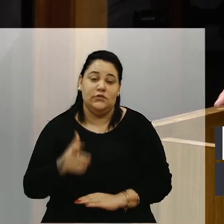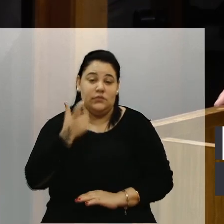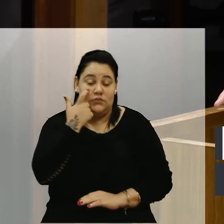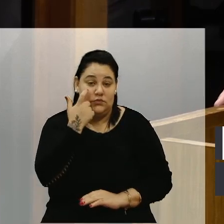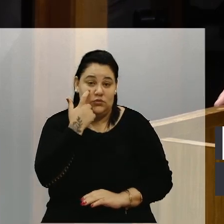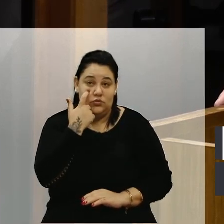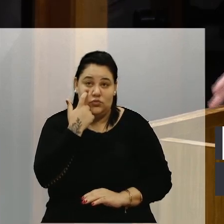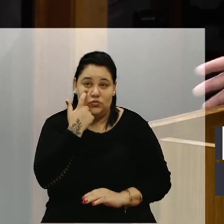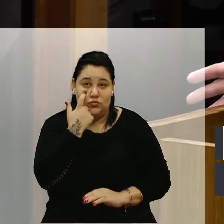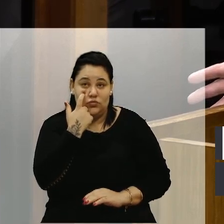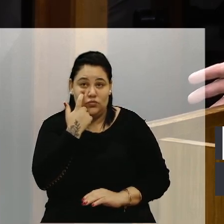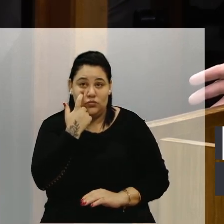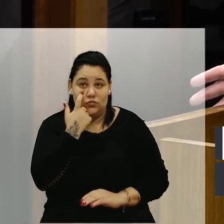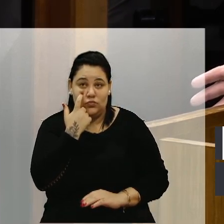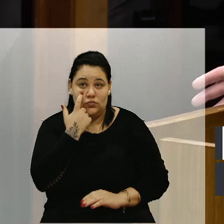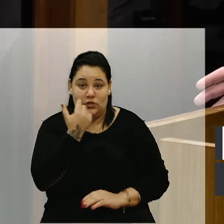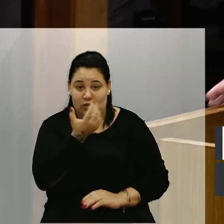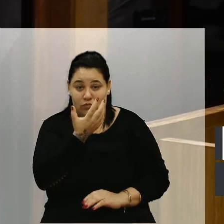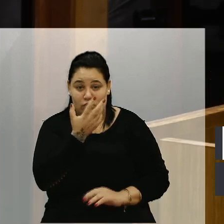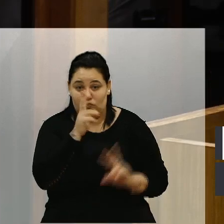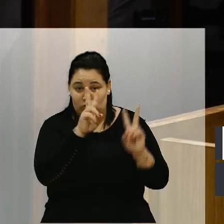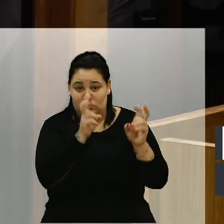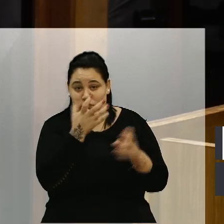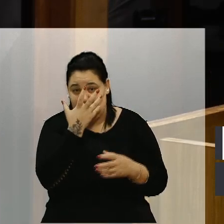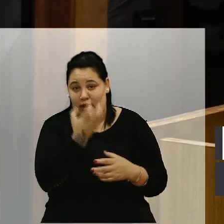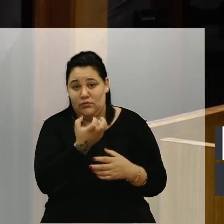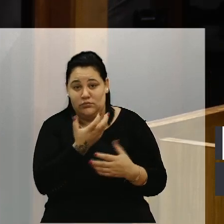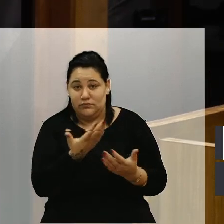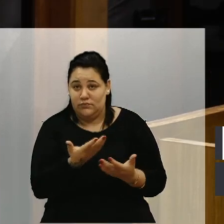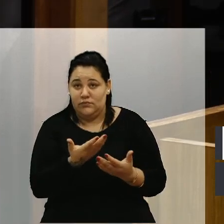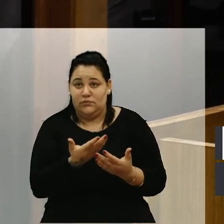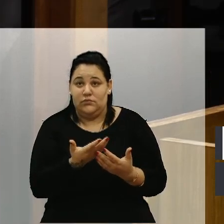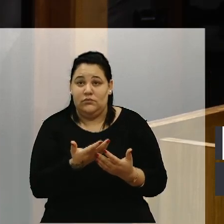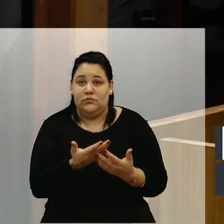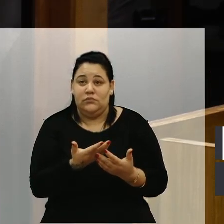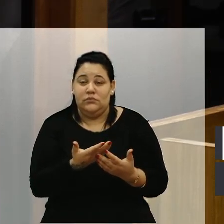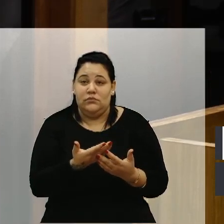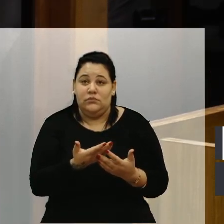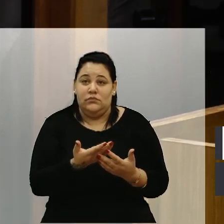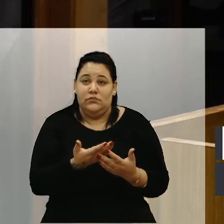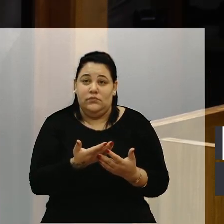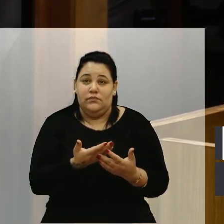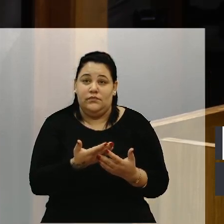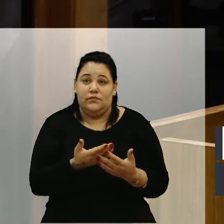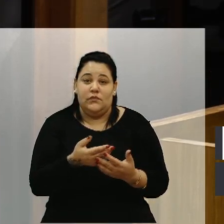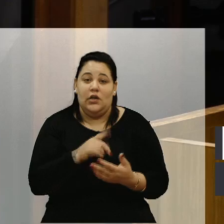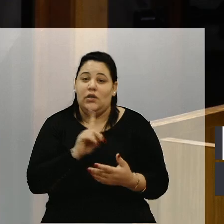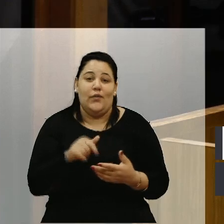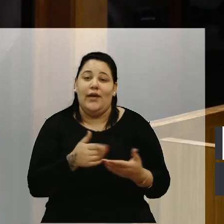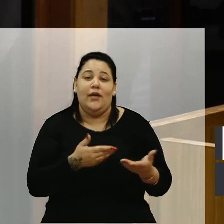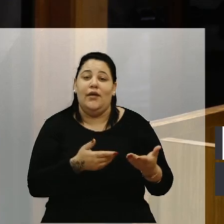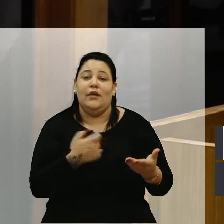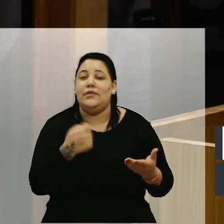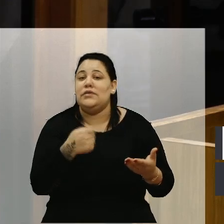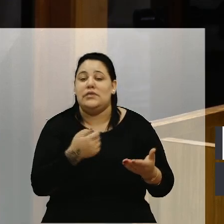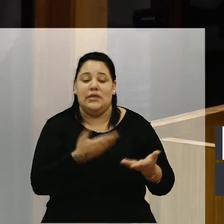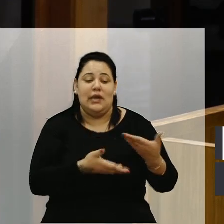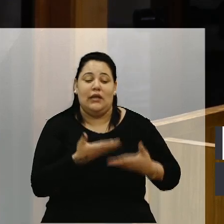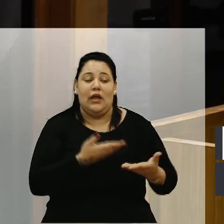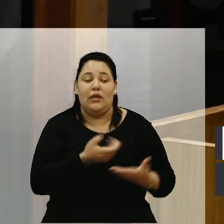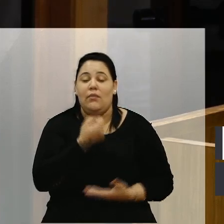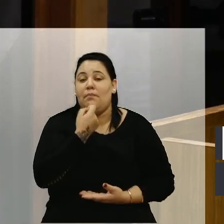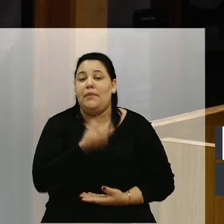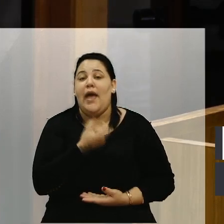assunto muito sério e não deve ser, né, levado como piada ou